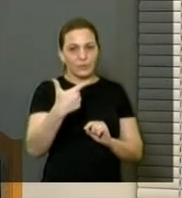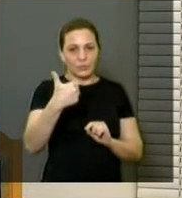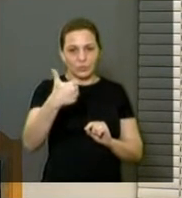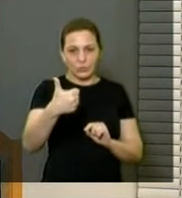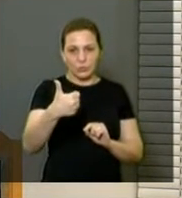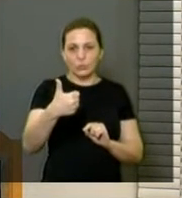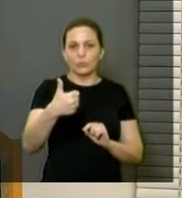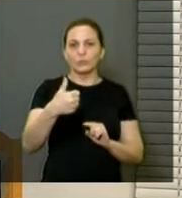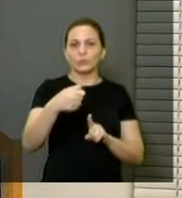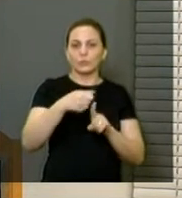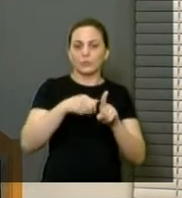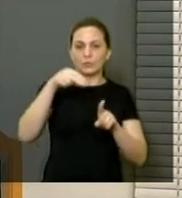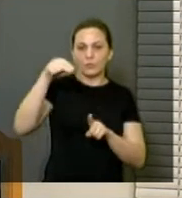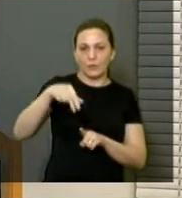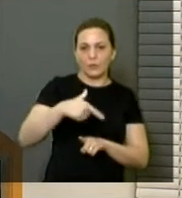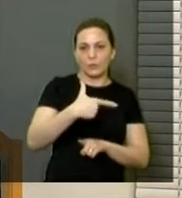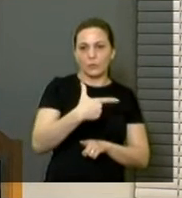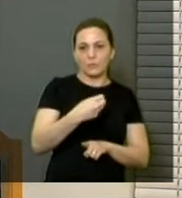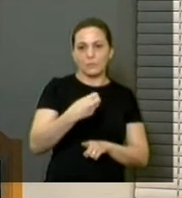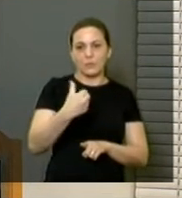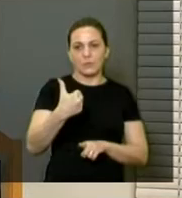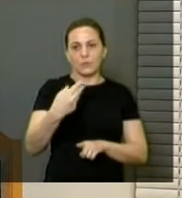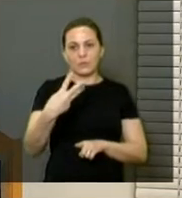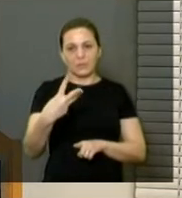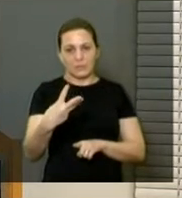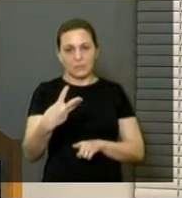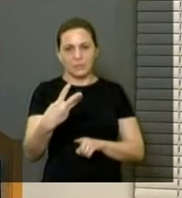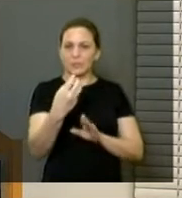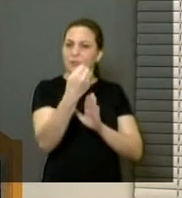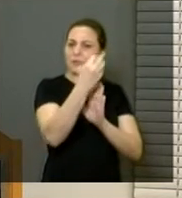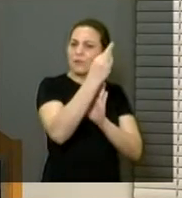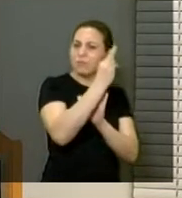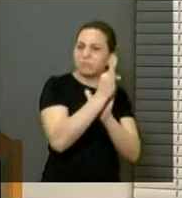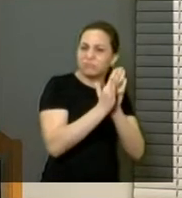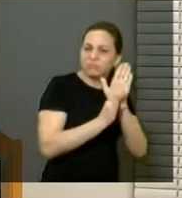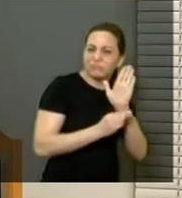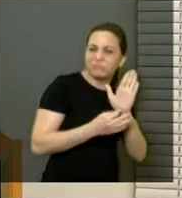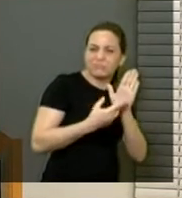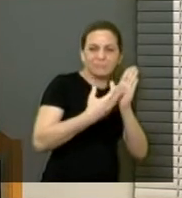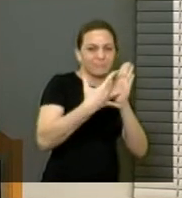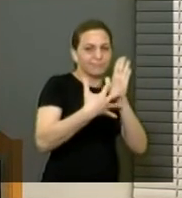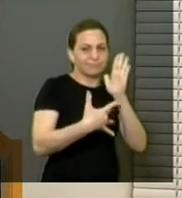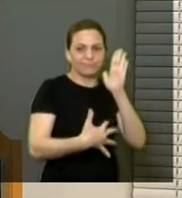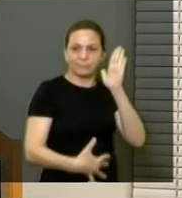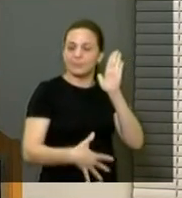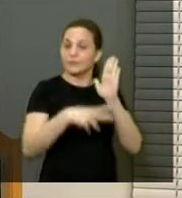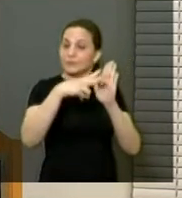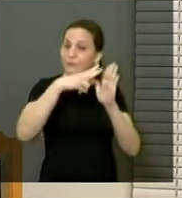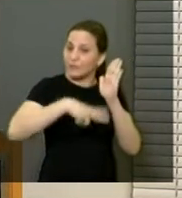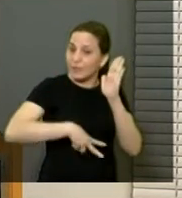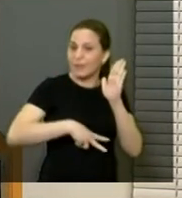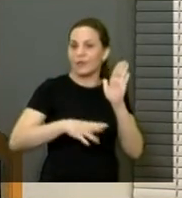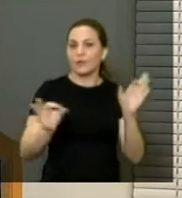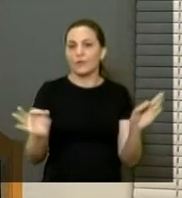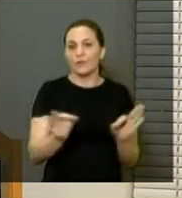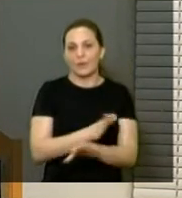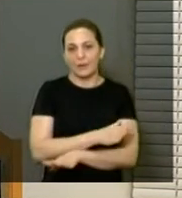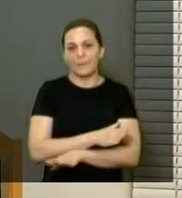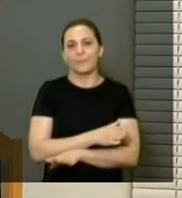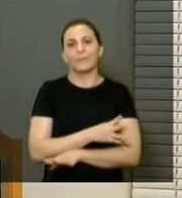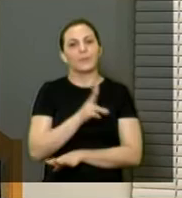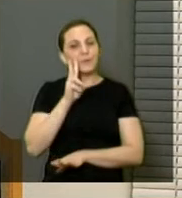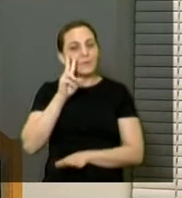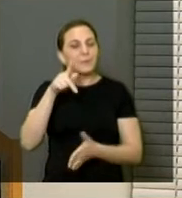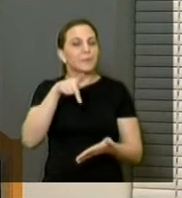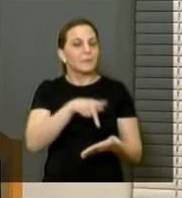2013 não vou me estender em ler toda ela voltar à final aqui mas mais ou menos assim vimos pela